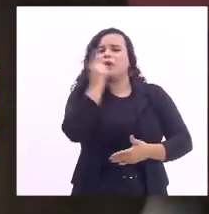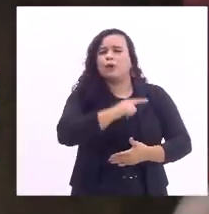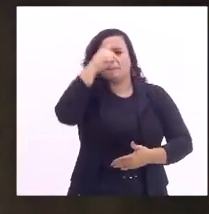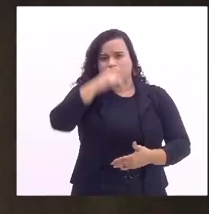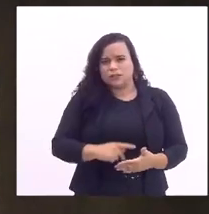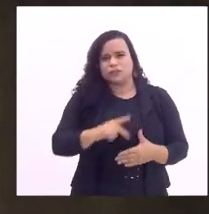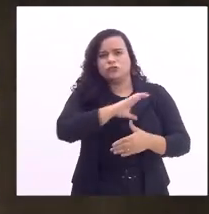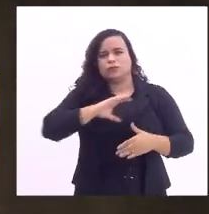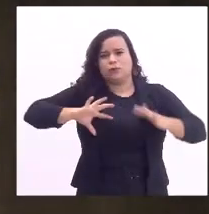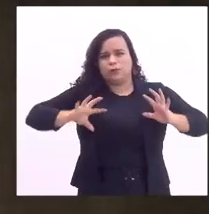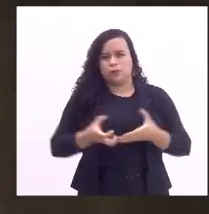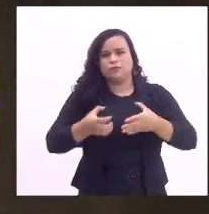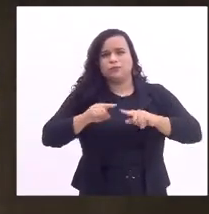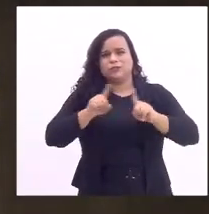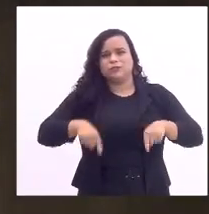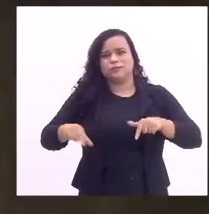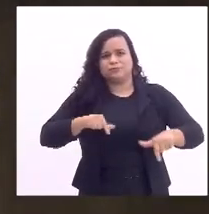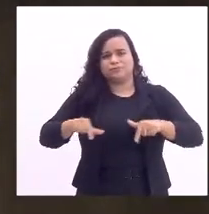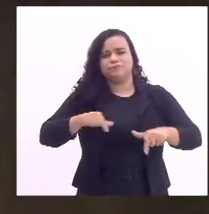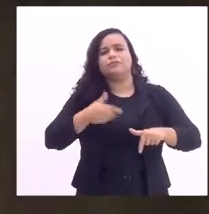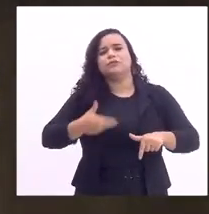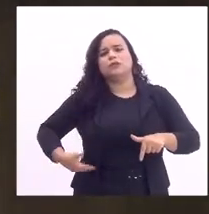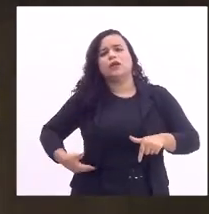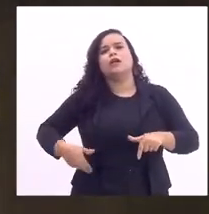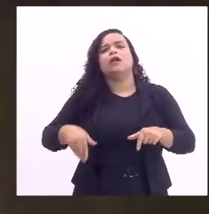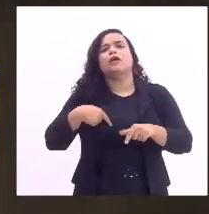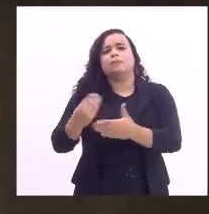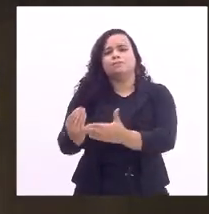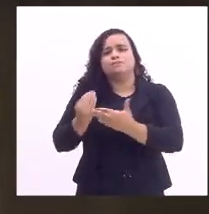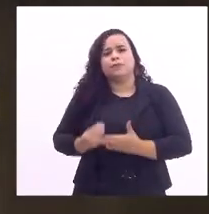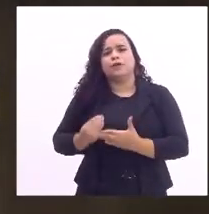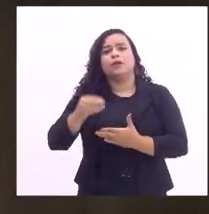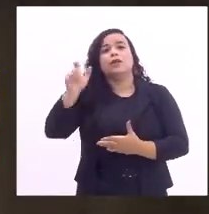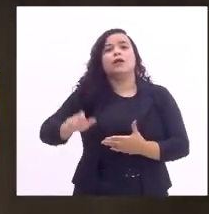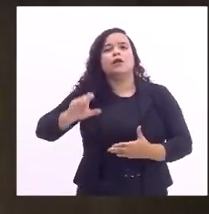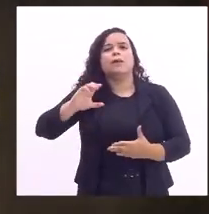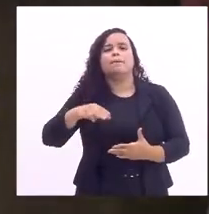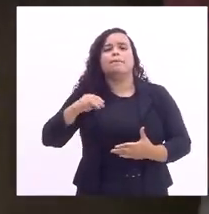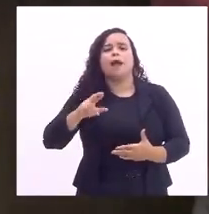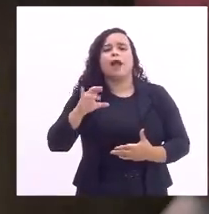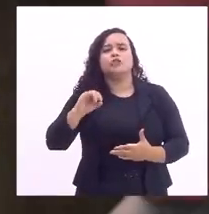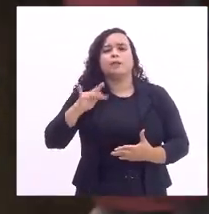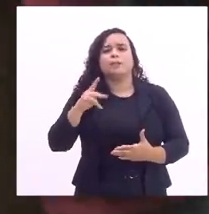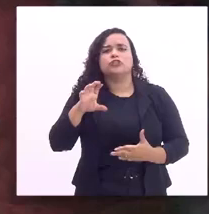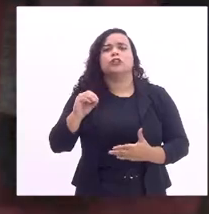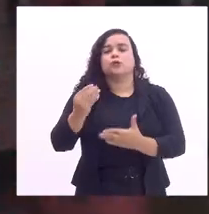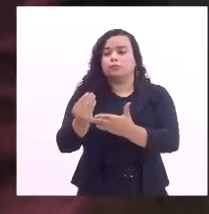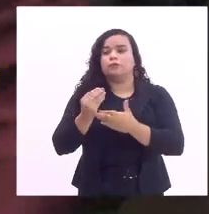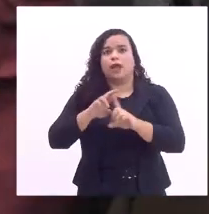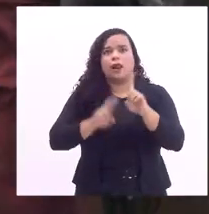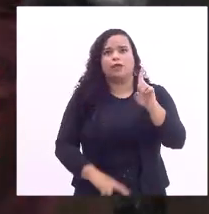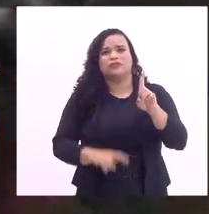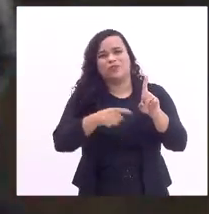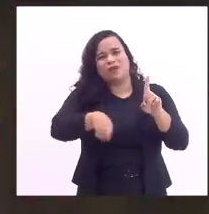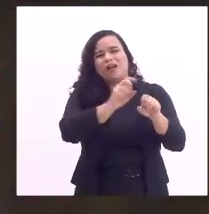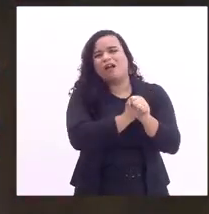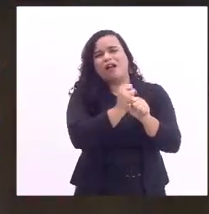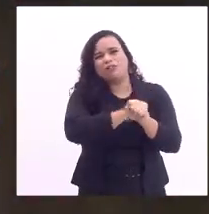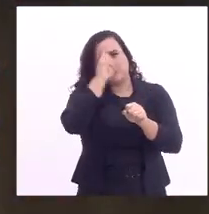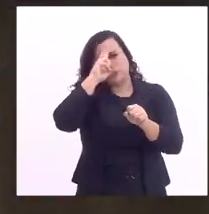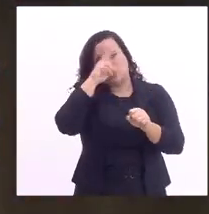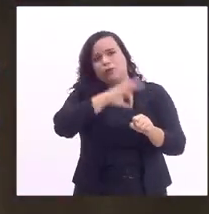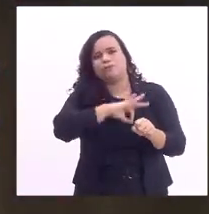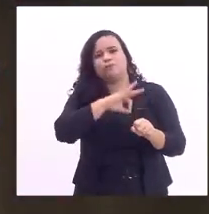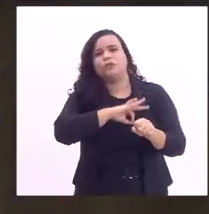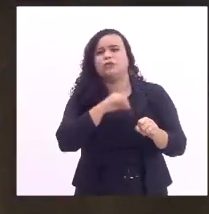deputado Márcio Pacheco de ter me conferido a relatoria de uma lei tão relevante nesses 200 anos de história da Polícia Civil. Nós avançamos no